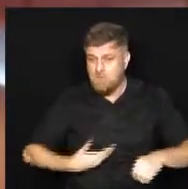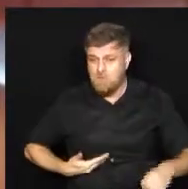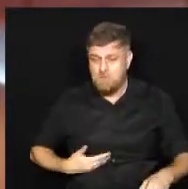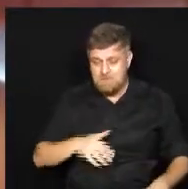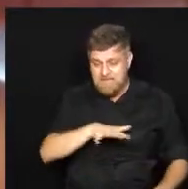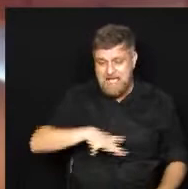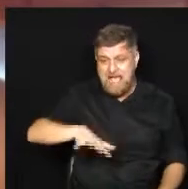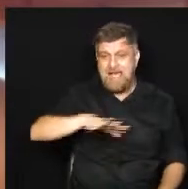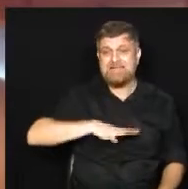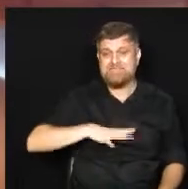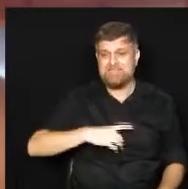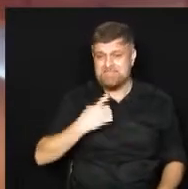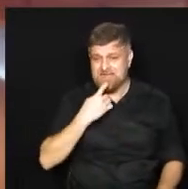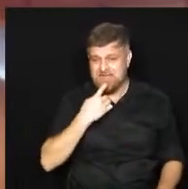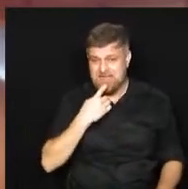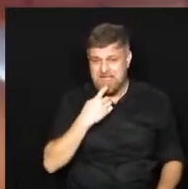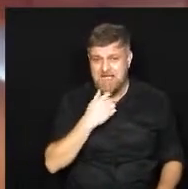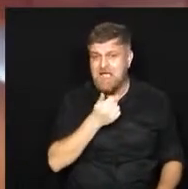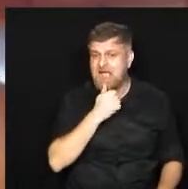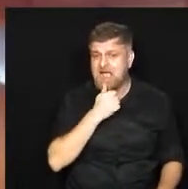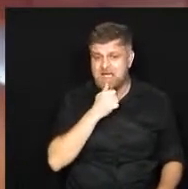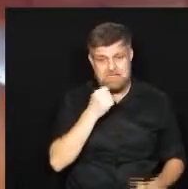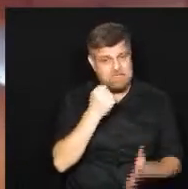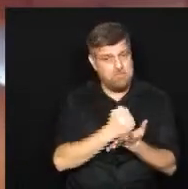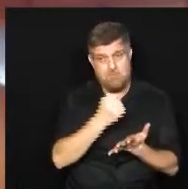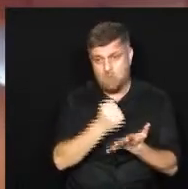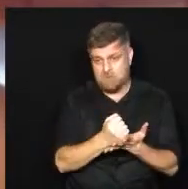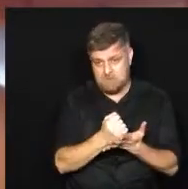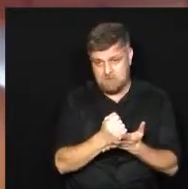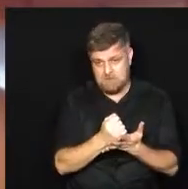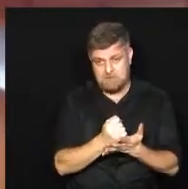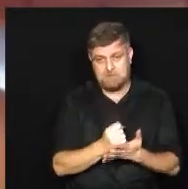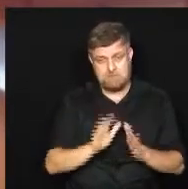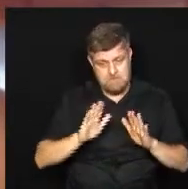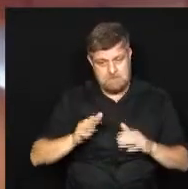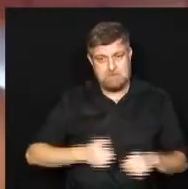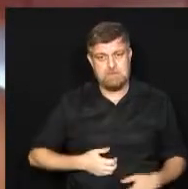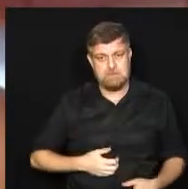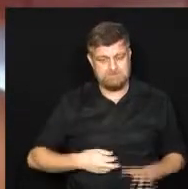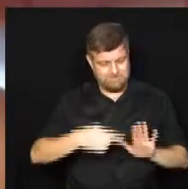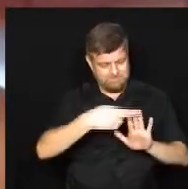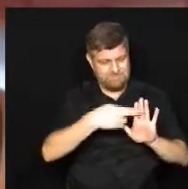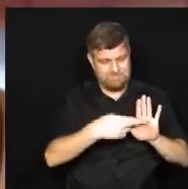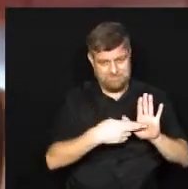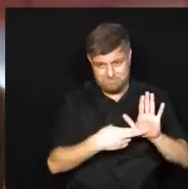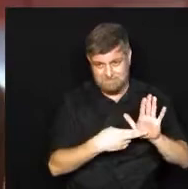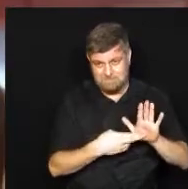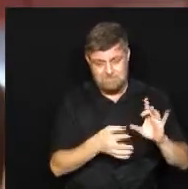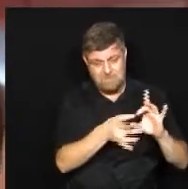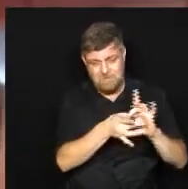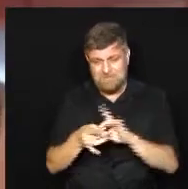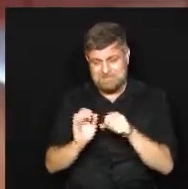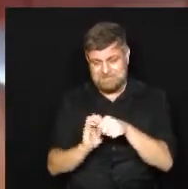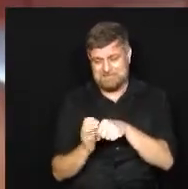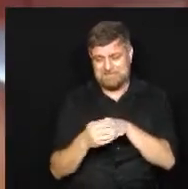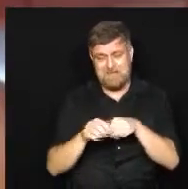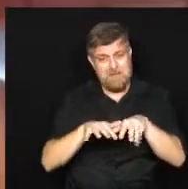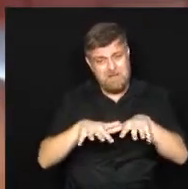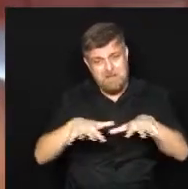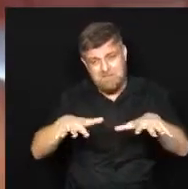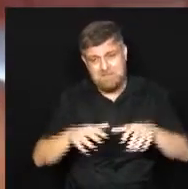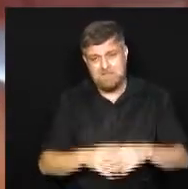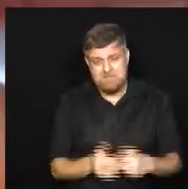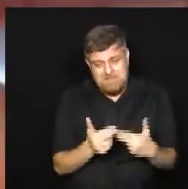de Campinas. Esse cargo ainda não foi ocupado, ele está em procedimento. Infelizmente, nesse contexto de pandemia, as coisas ficaram um pouco